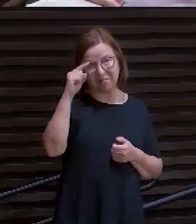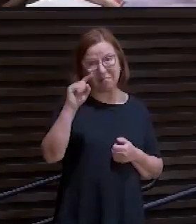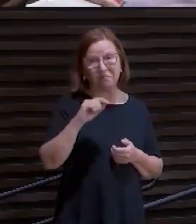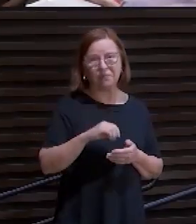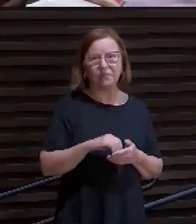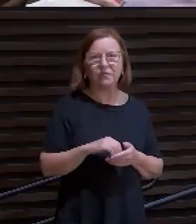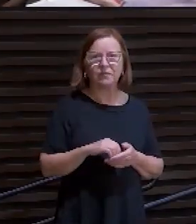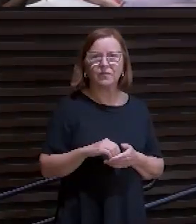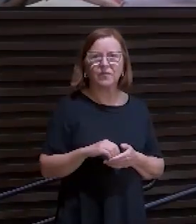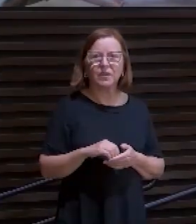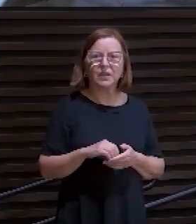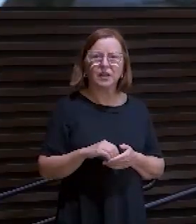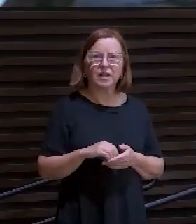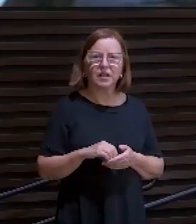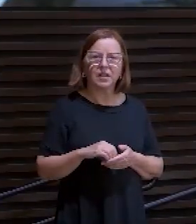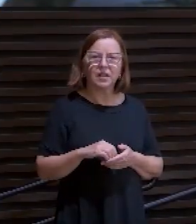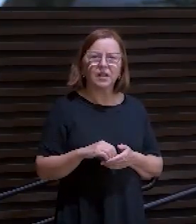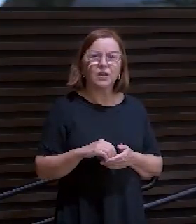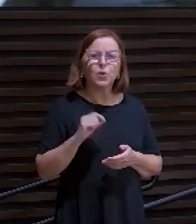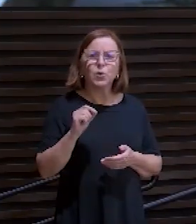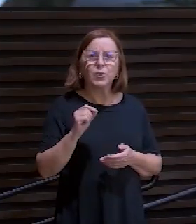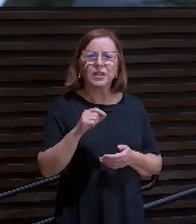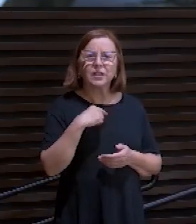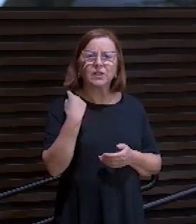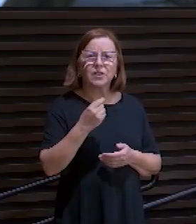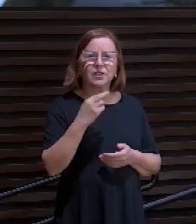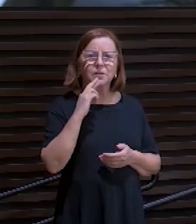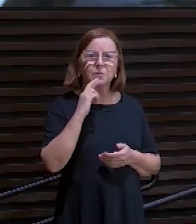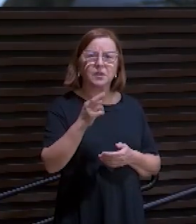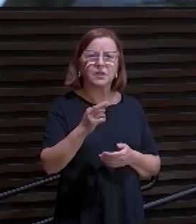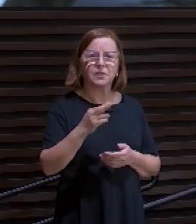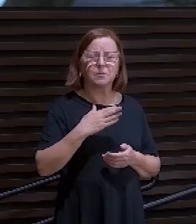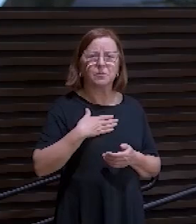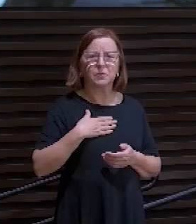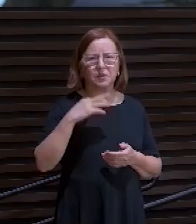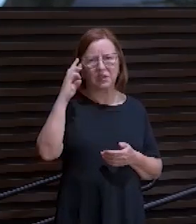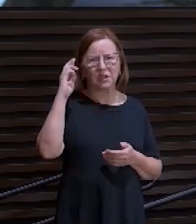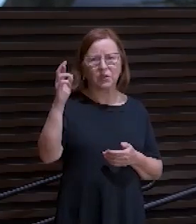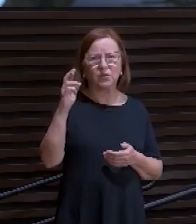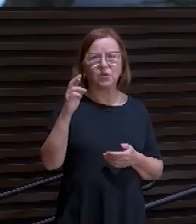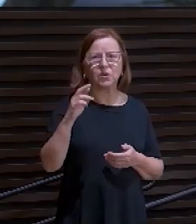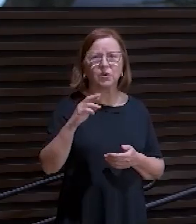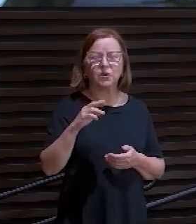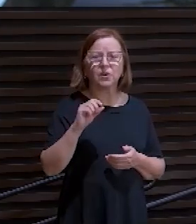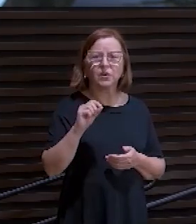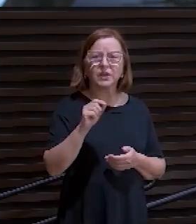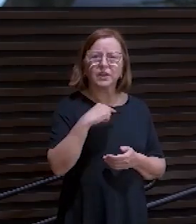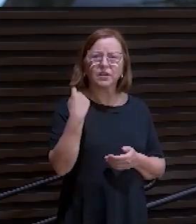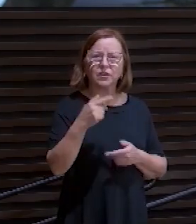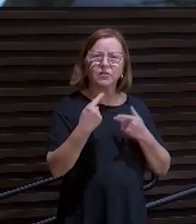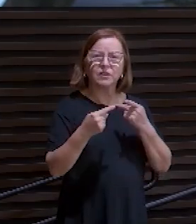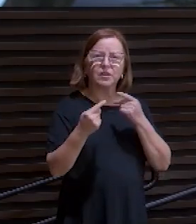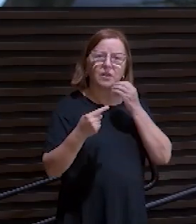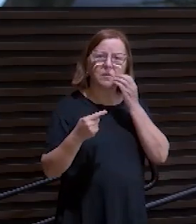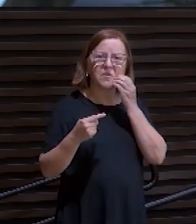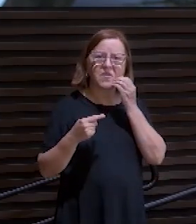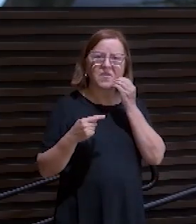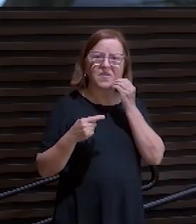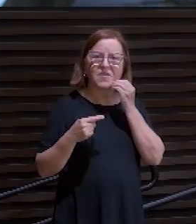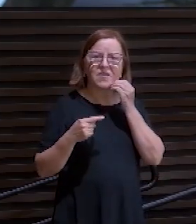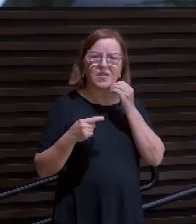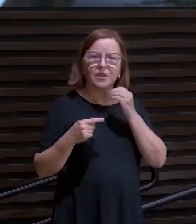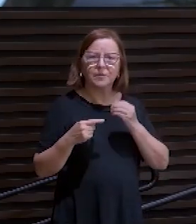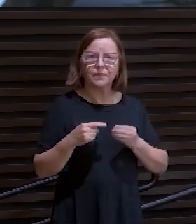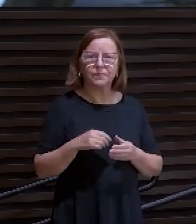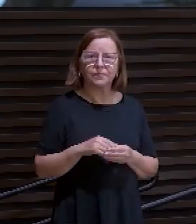senhor? Que falaremos e como nos justificaremos? Achou Deus a iniquidade de teus servos? Eis que somos escravos do meu senhor, tanto nós como aquele